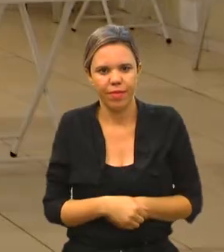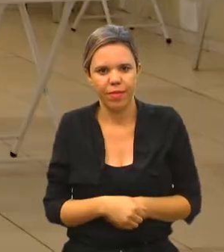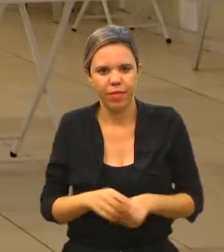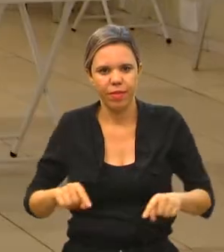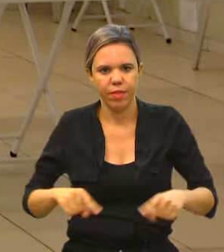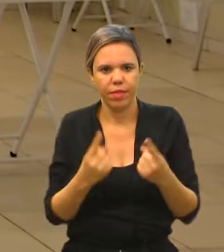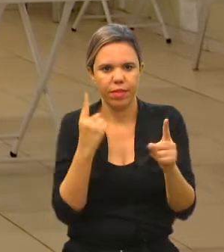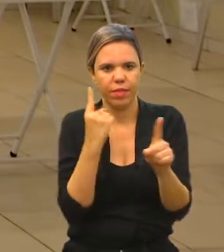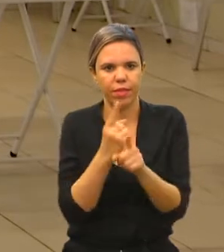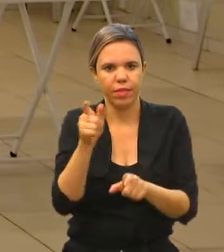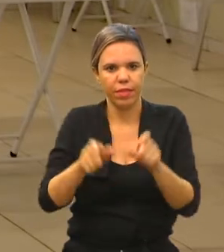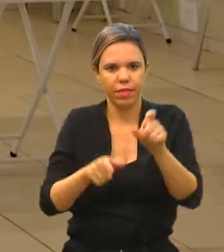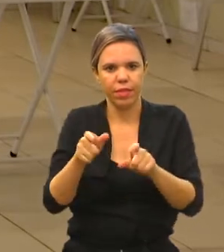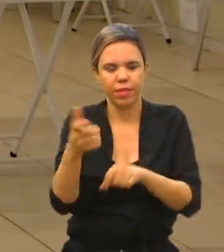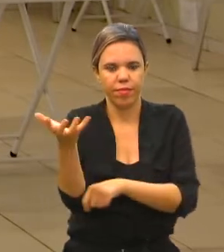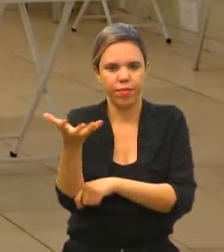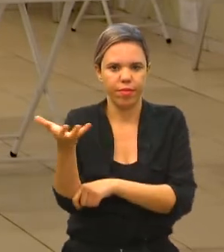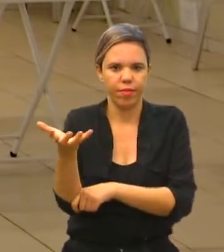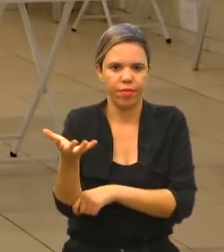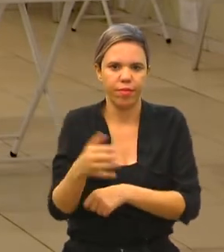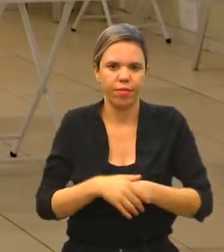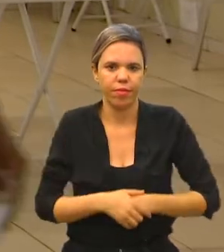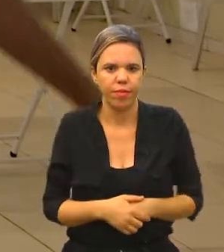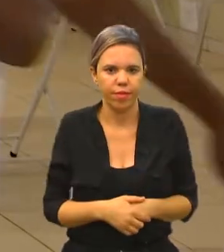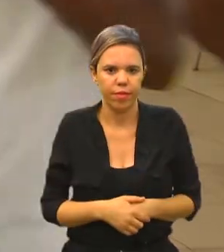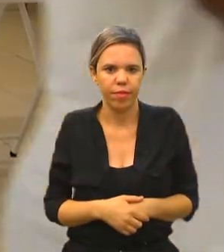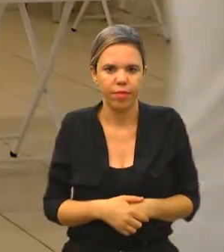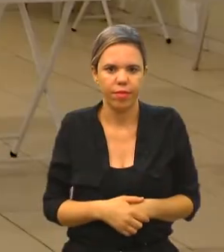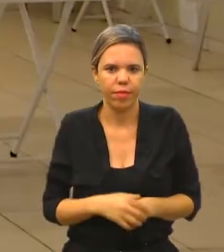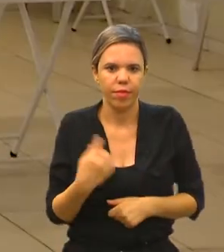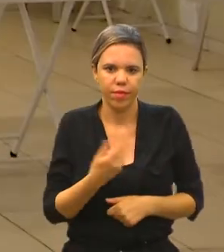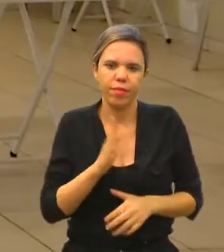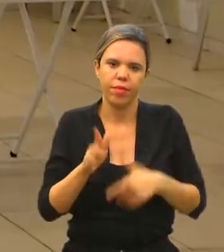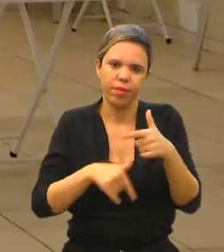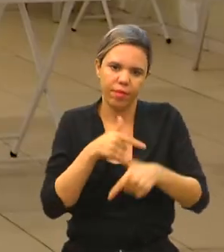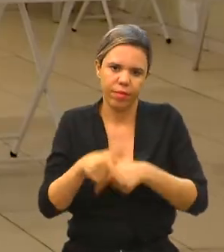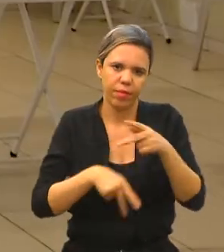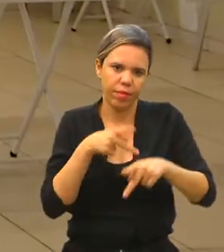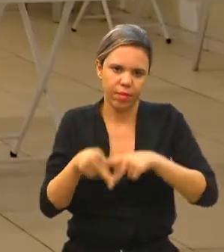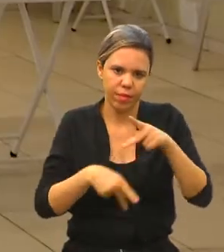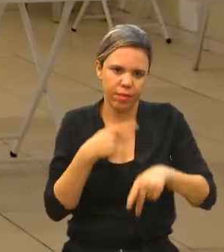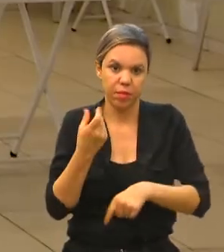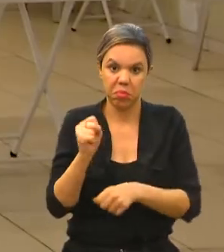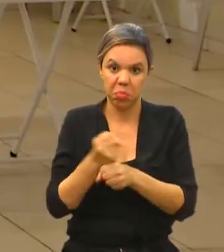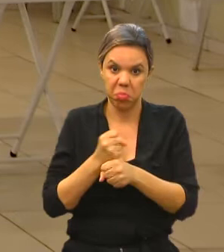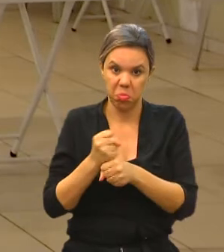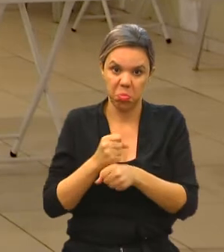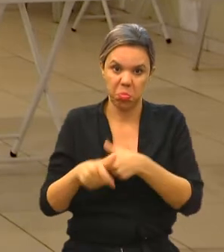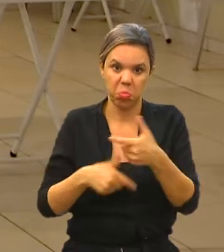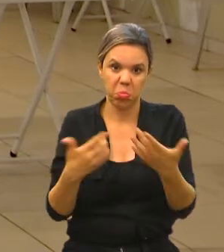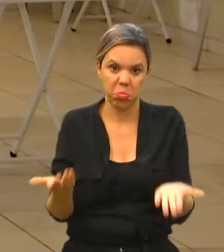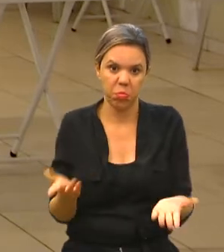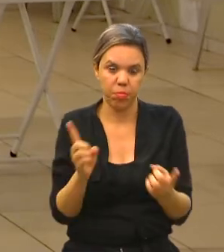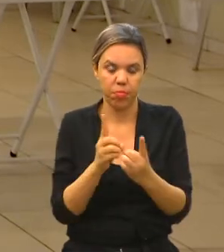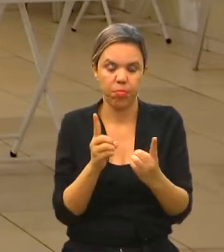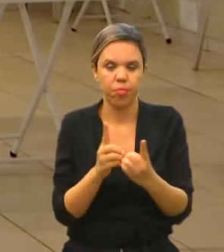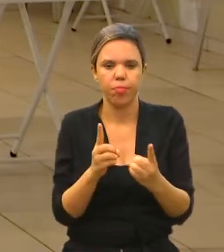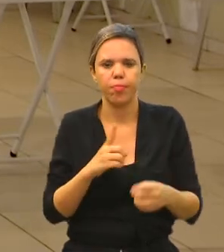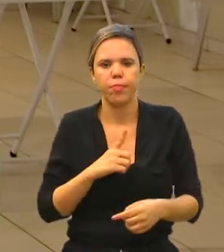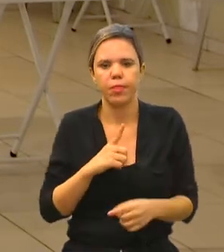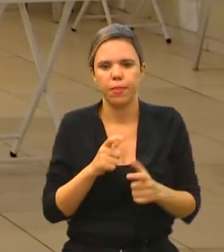né O Desafio vai encontrar essa população né embora a gente já trabalha com essa população há oito anos então